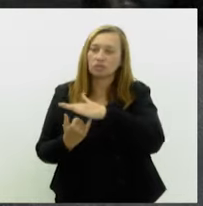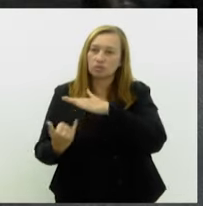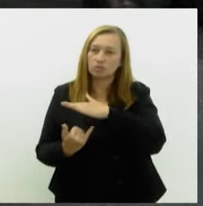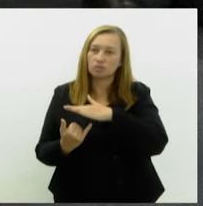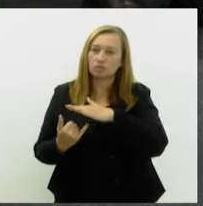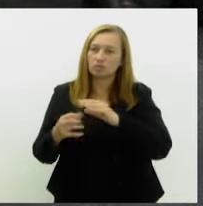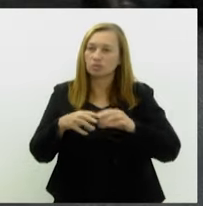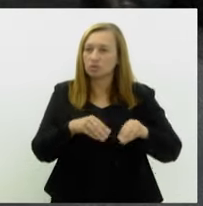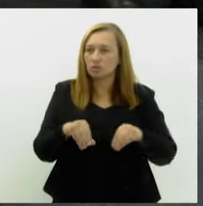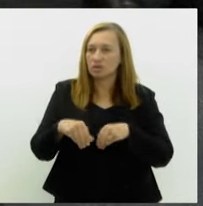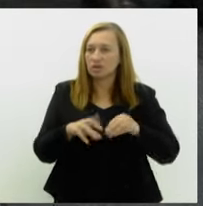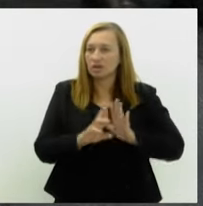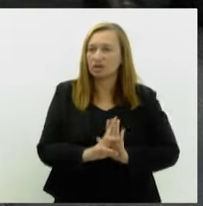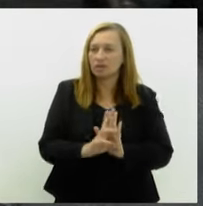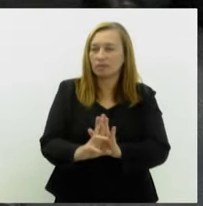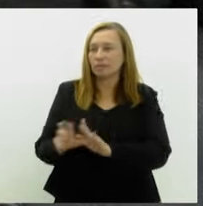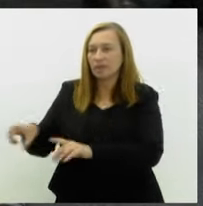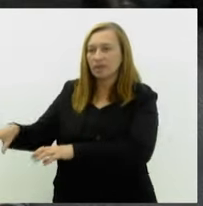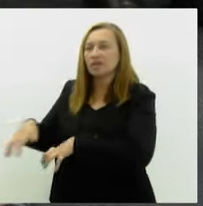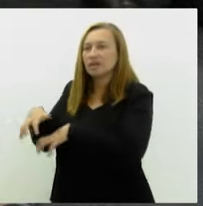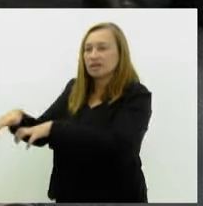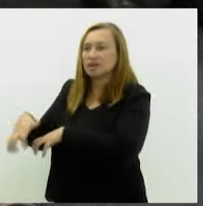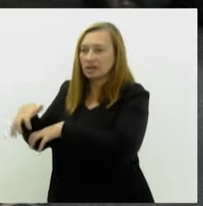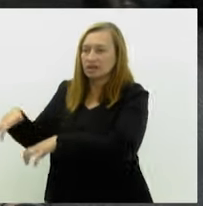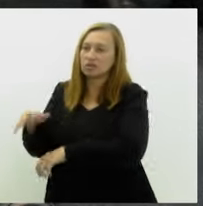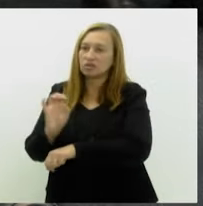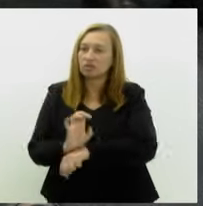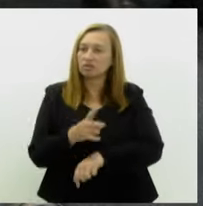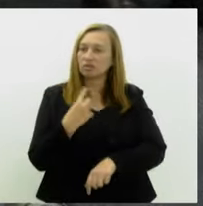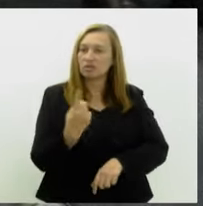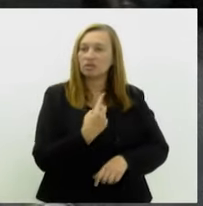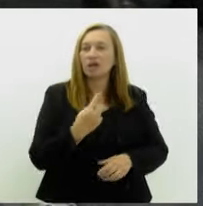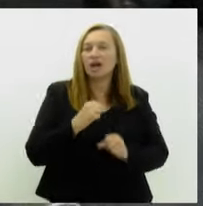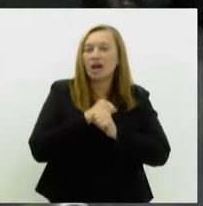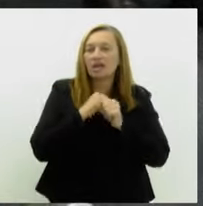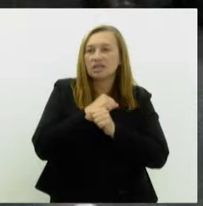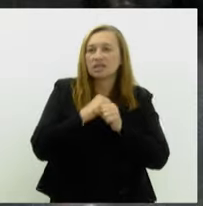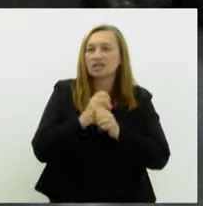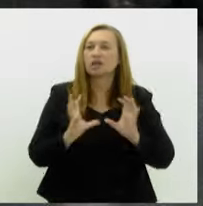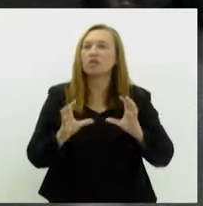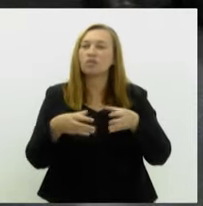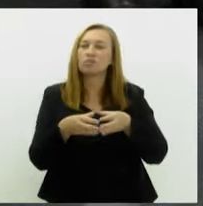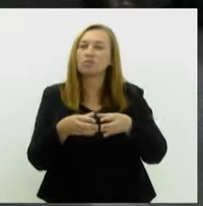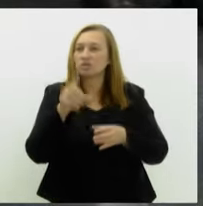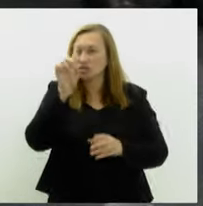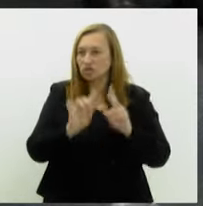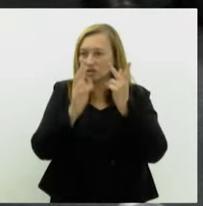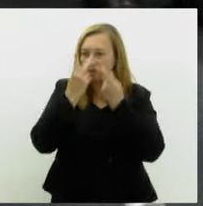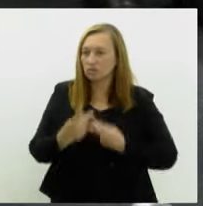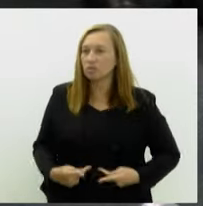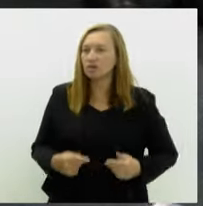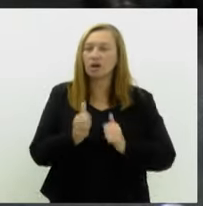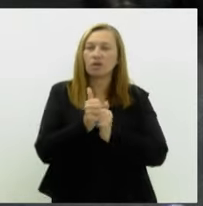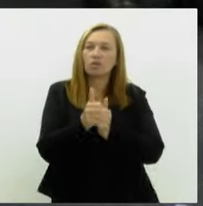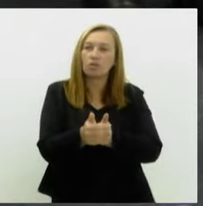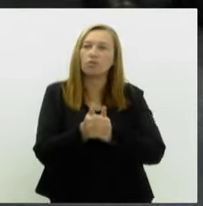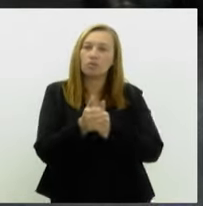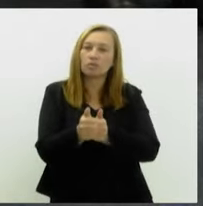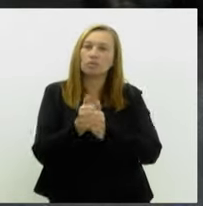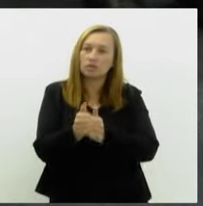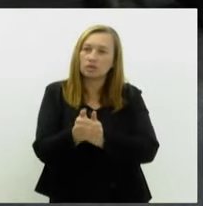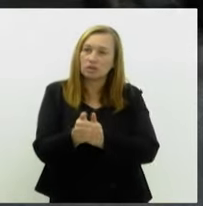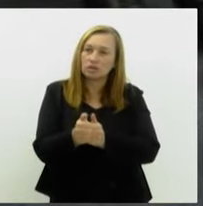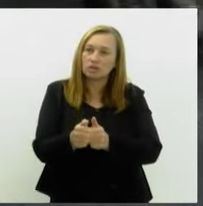inclusive, pela reforma agrária no nosso Estado. Há muitos anos, a Comissão de Direitos Humanos acompanha o